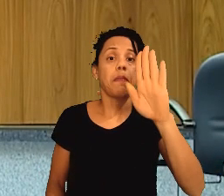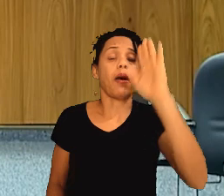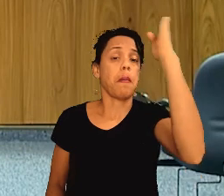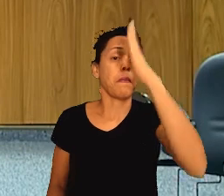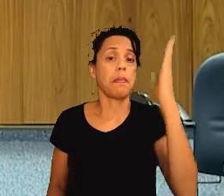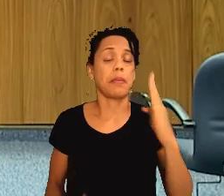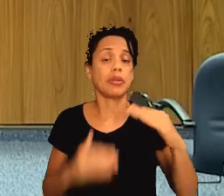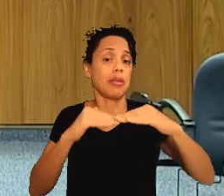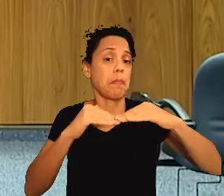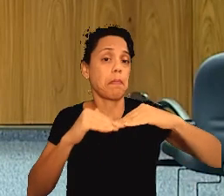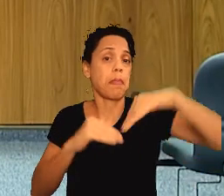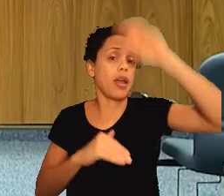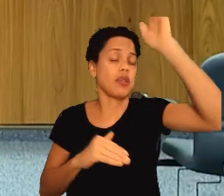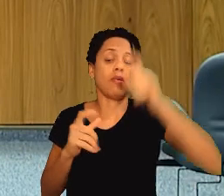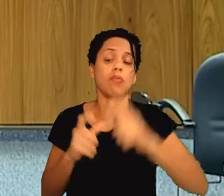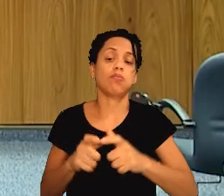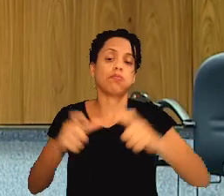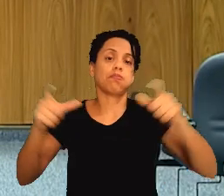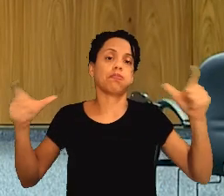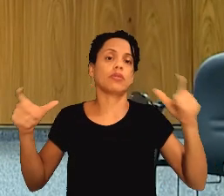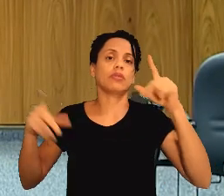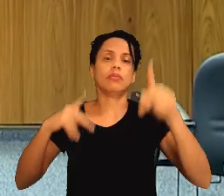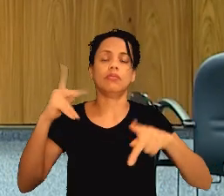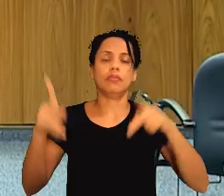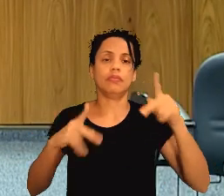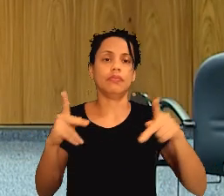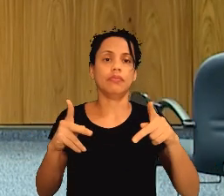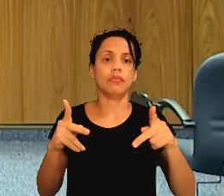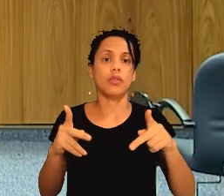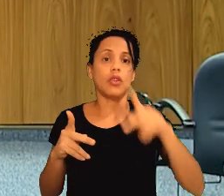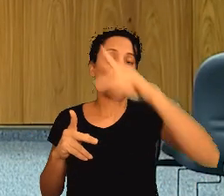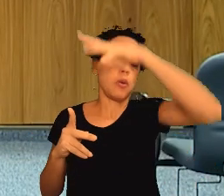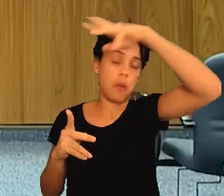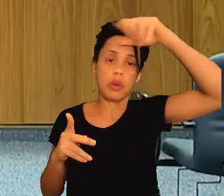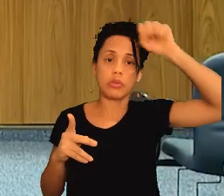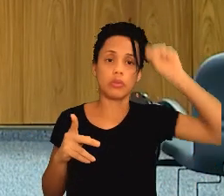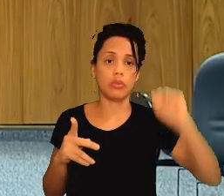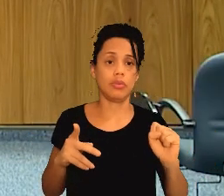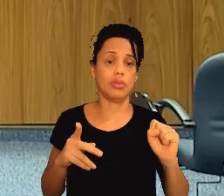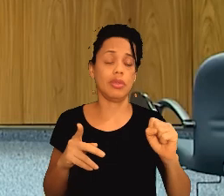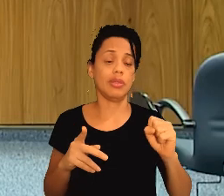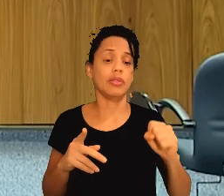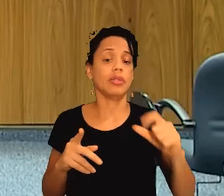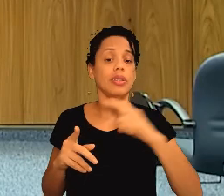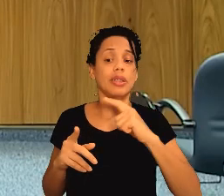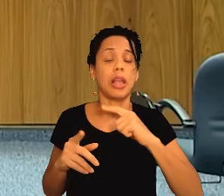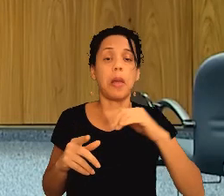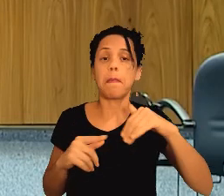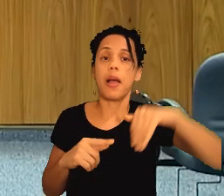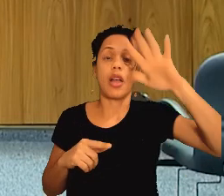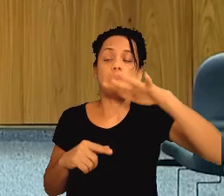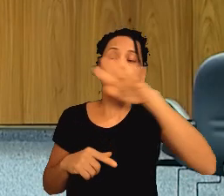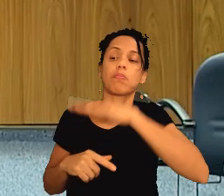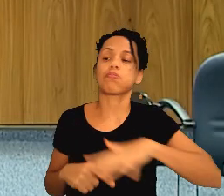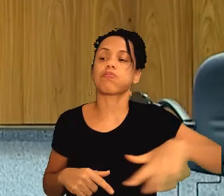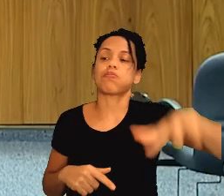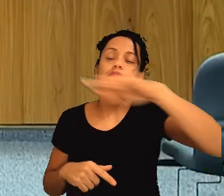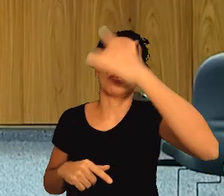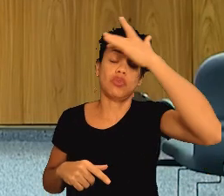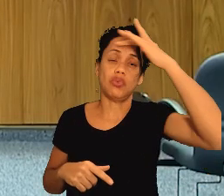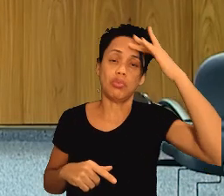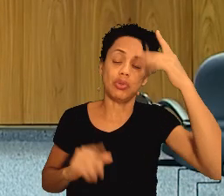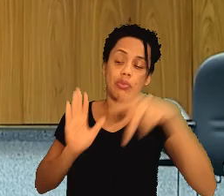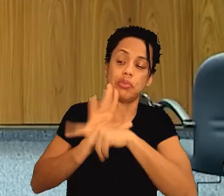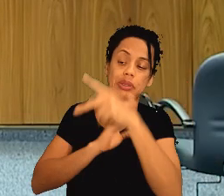Latina. Mas o Brasil é que tem a maior parte dessa população. E o Mato Grosso do Sul, por sua vez, é o estado onde está a maior parte da população no